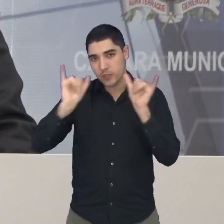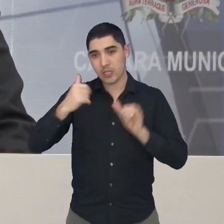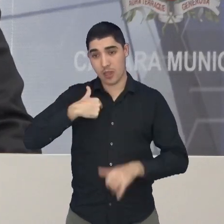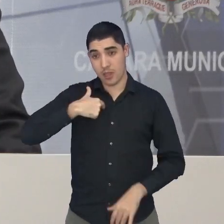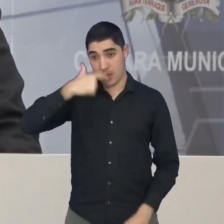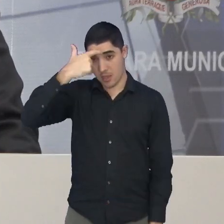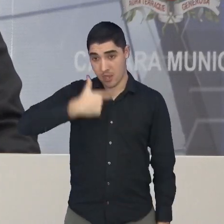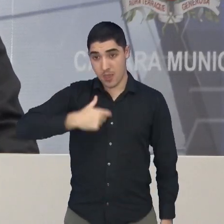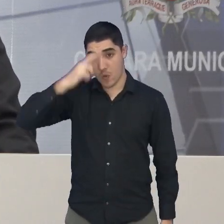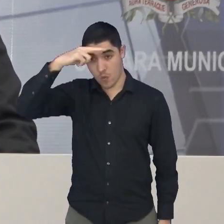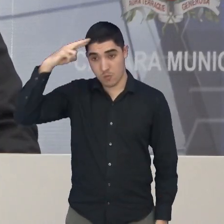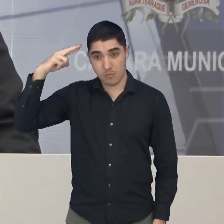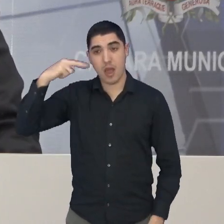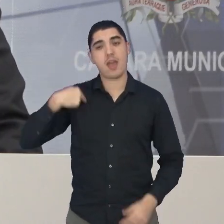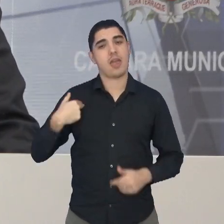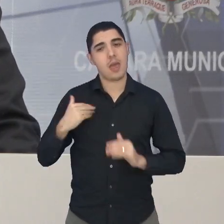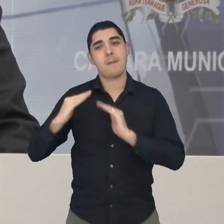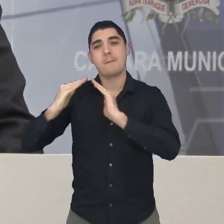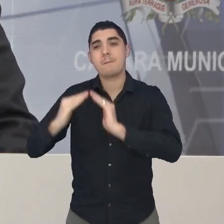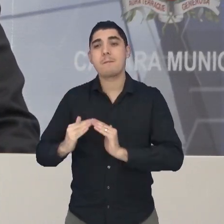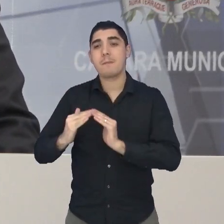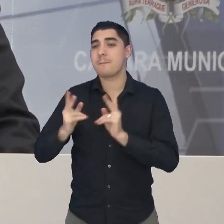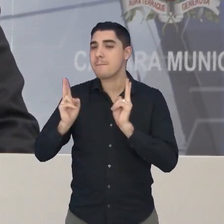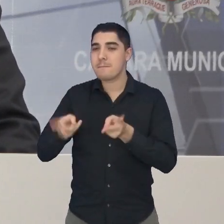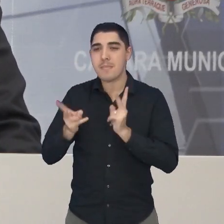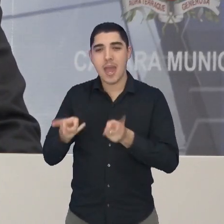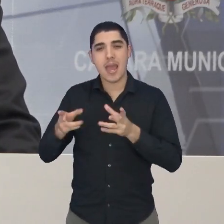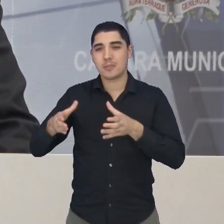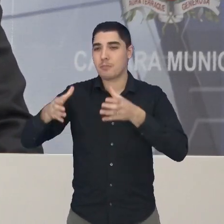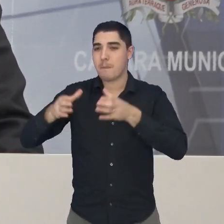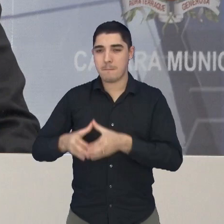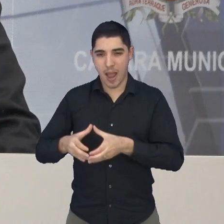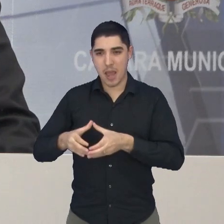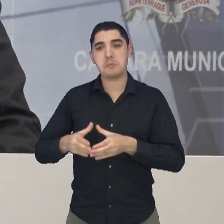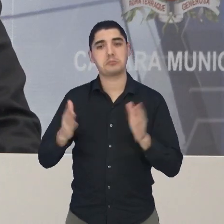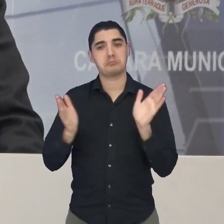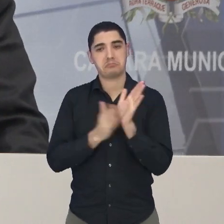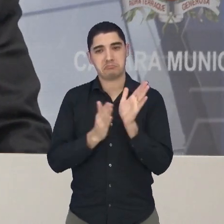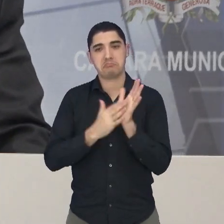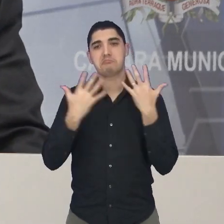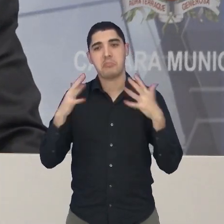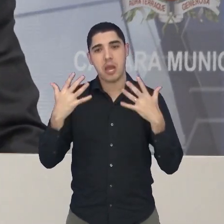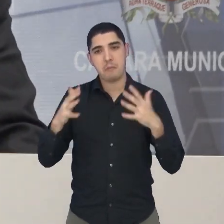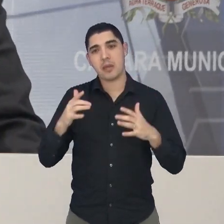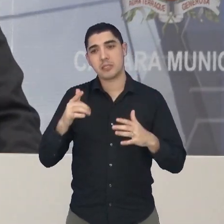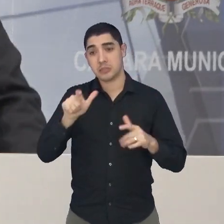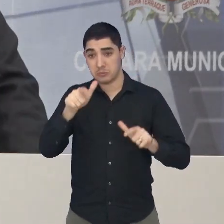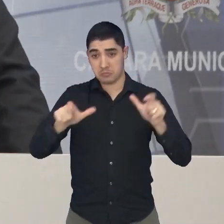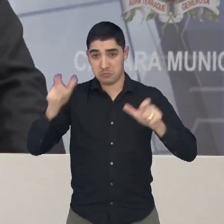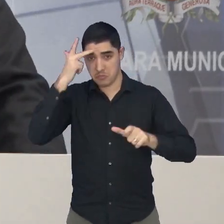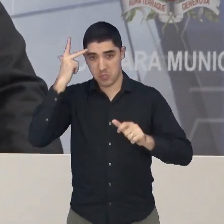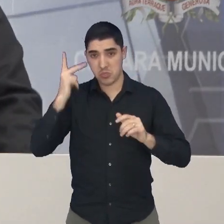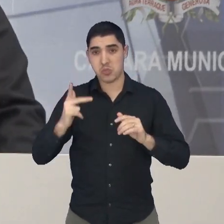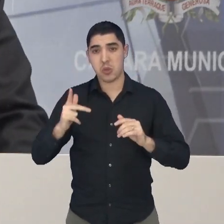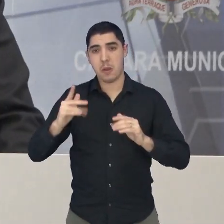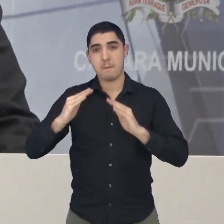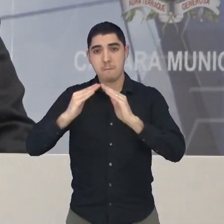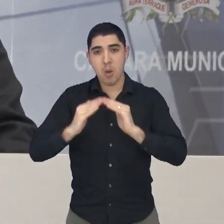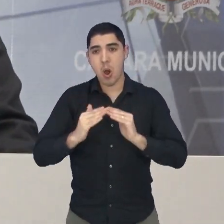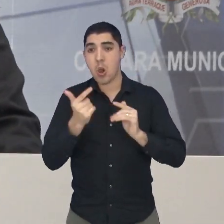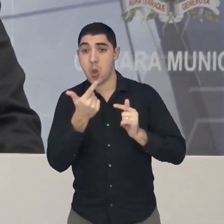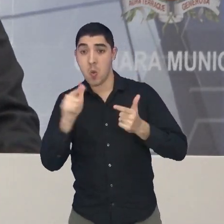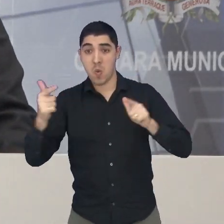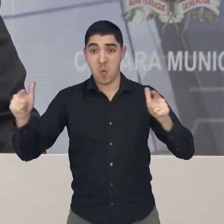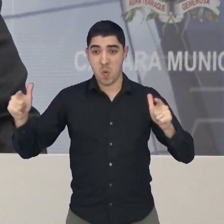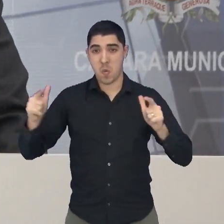morando no mesmo bairro, na Vila Ciá. Parabéns aí para quem tem uma condição de estar morando em bairros nobres, como o